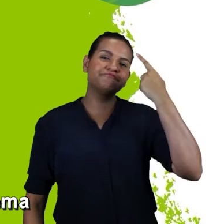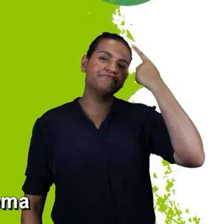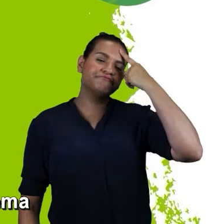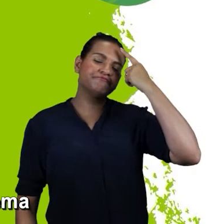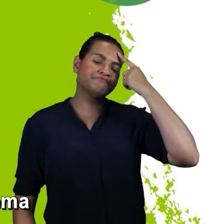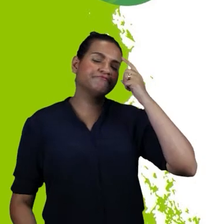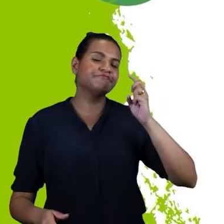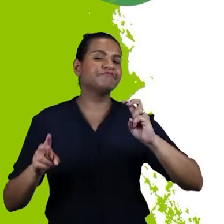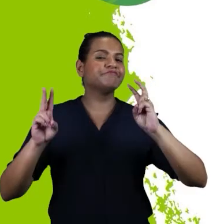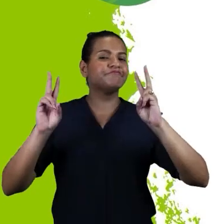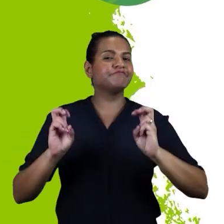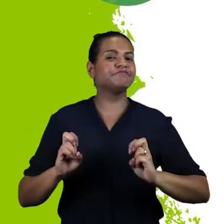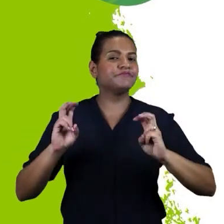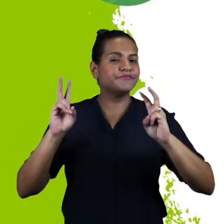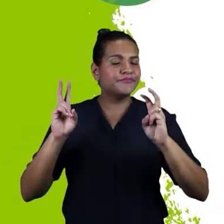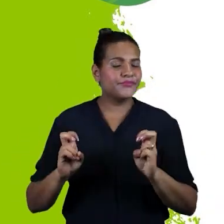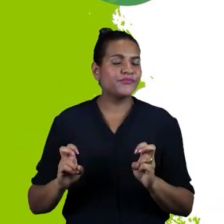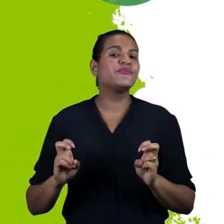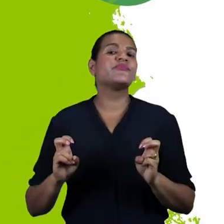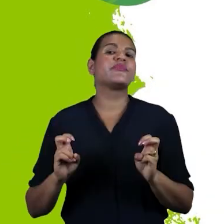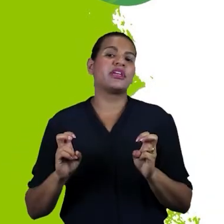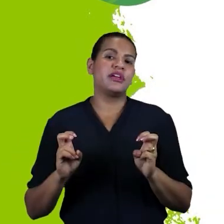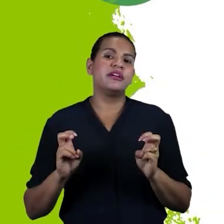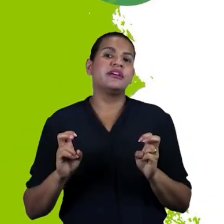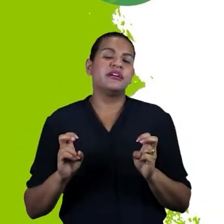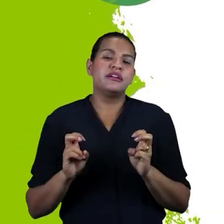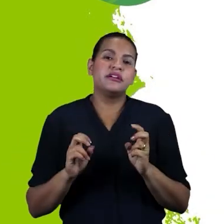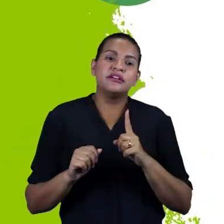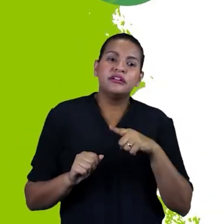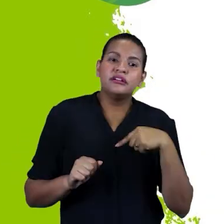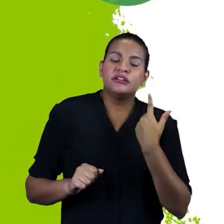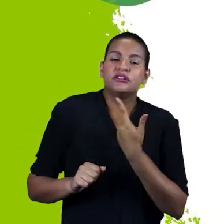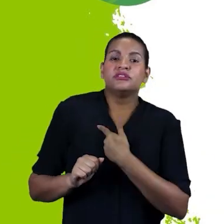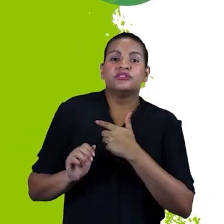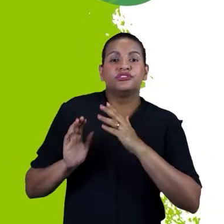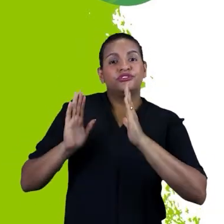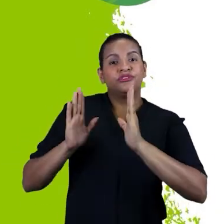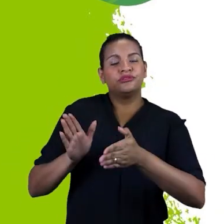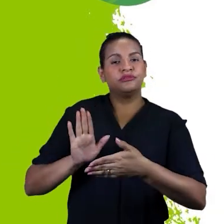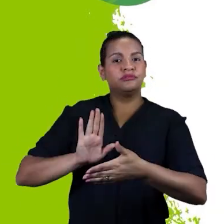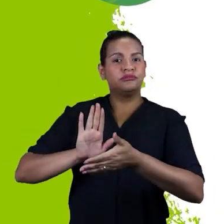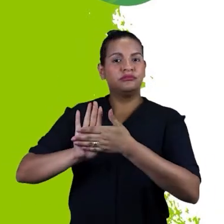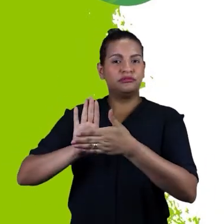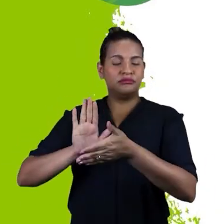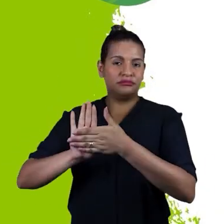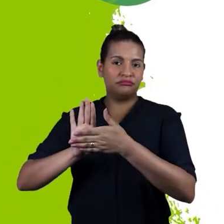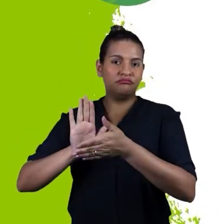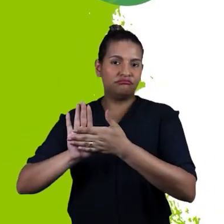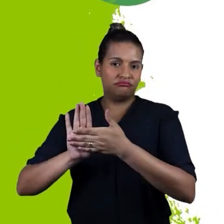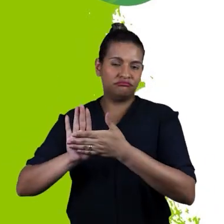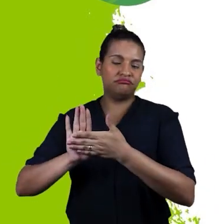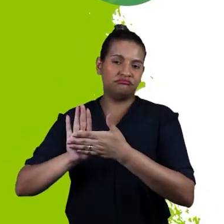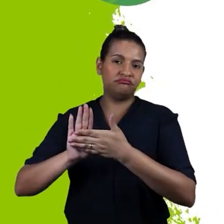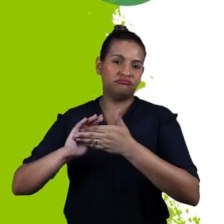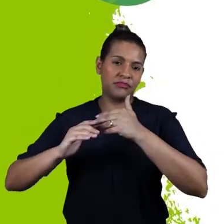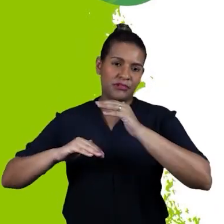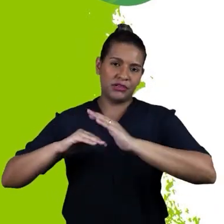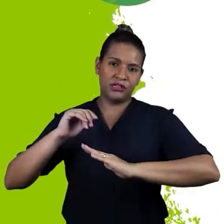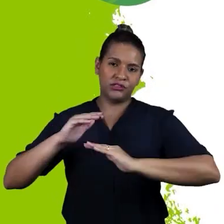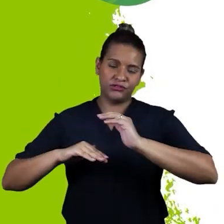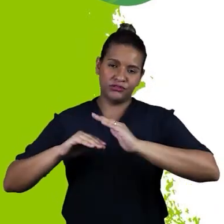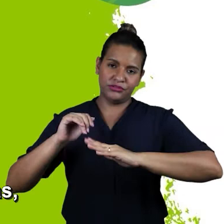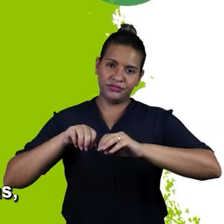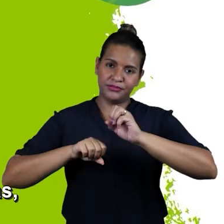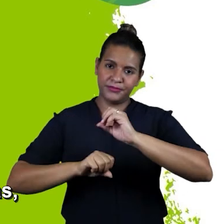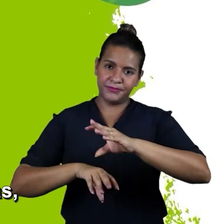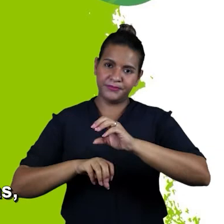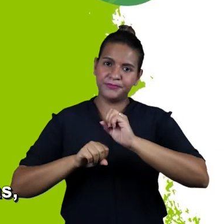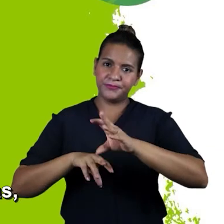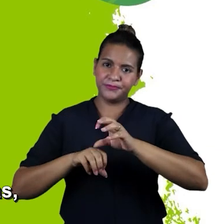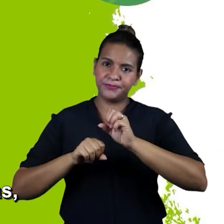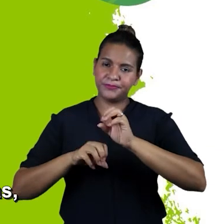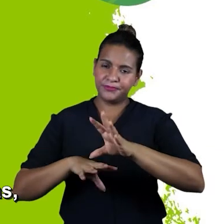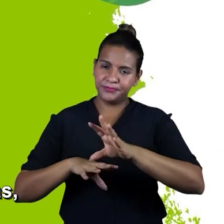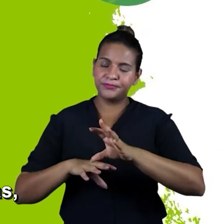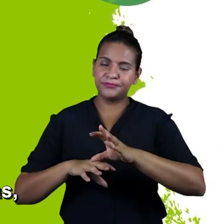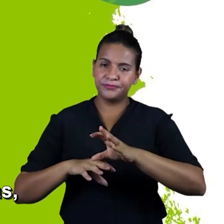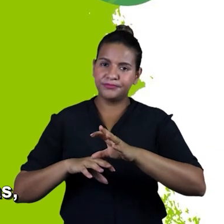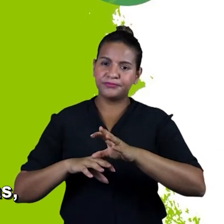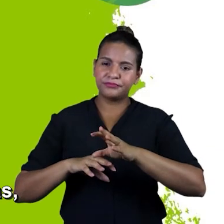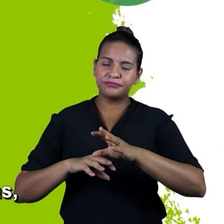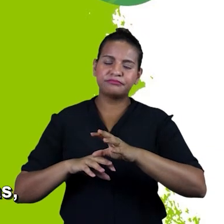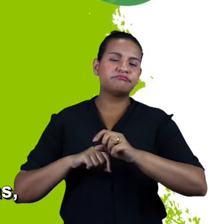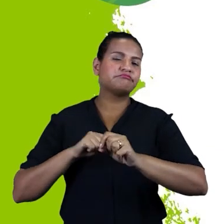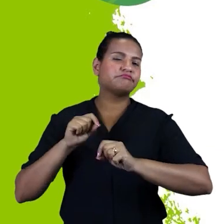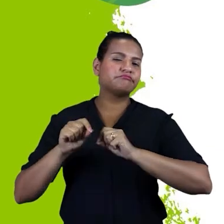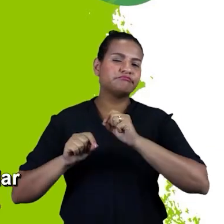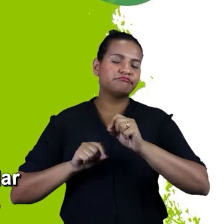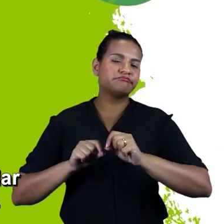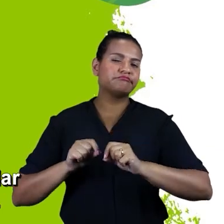o tema, né? Que tanto a gente propõe, né, nas nossas atividades